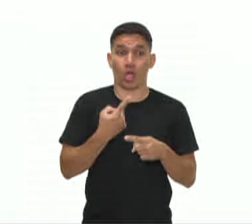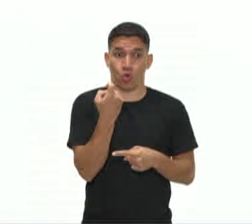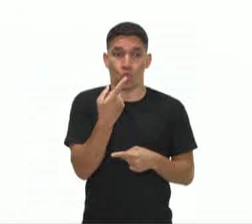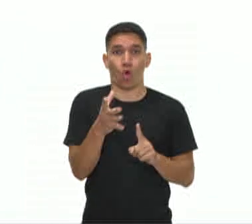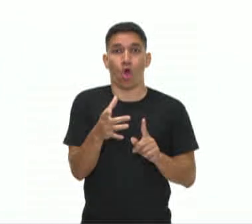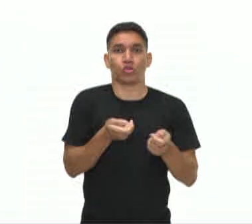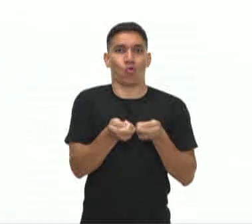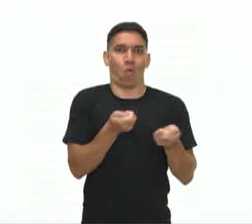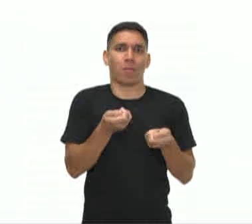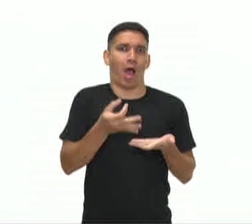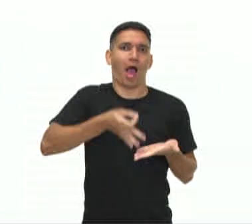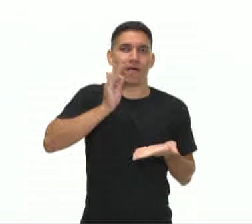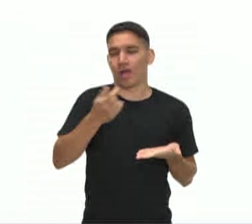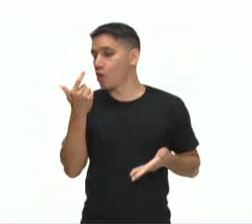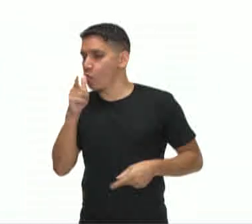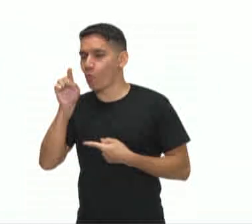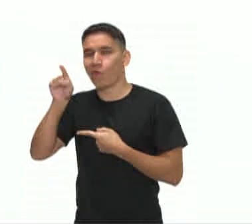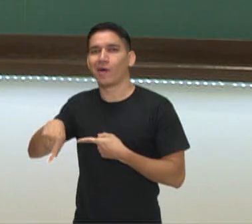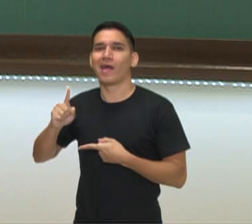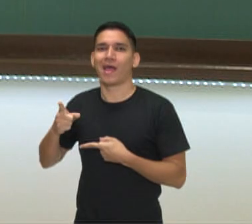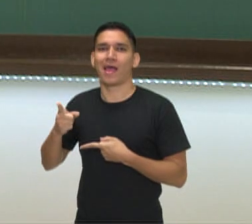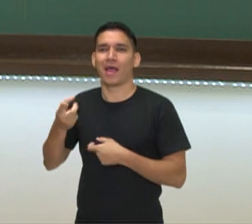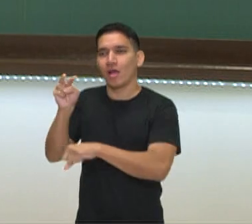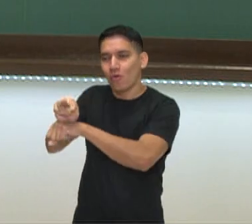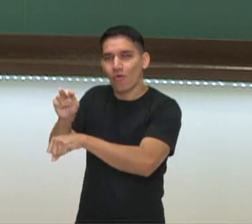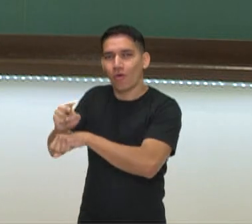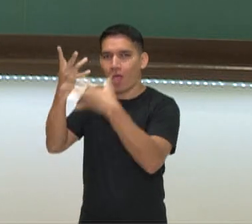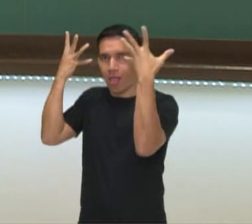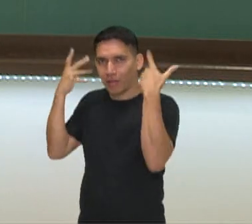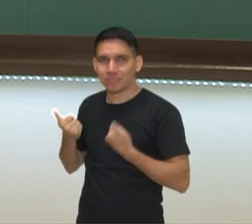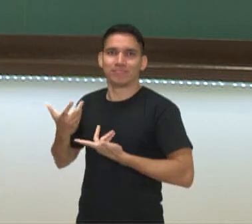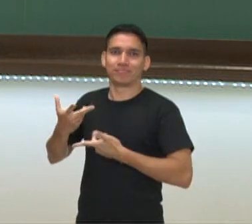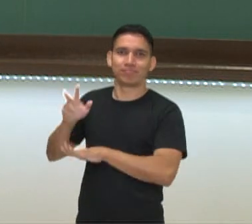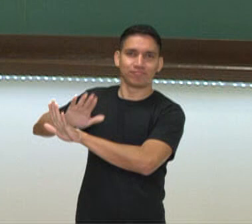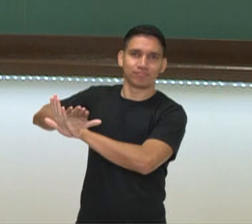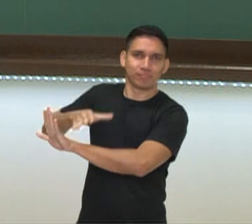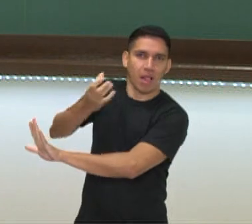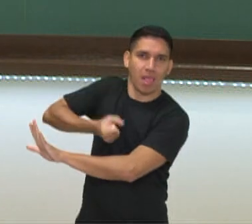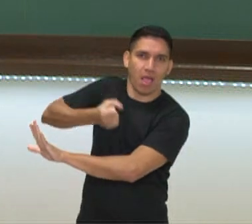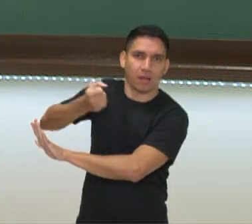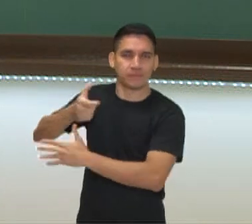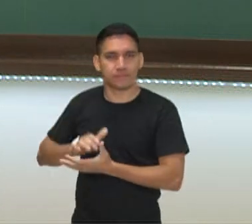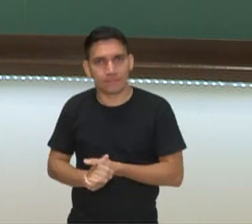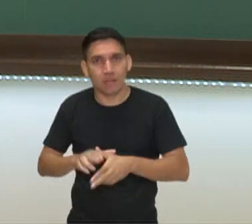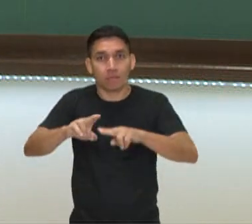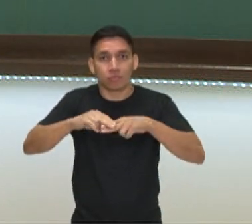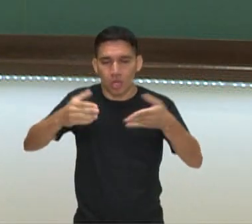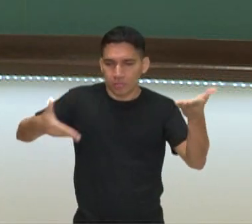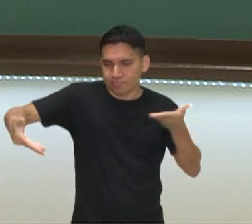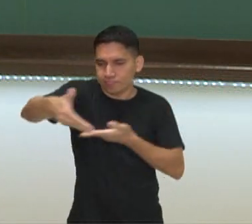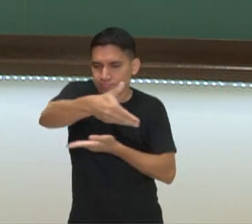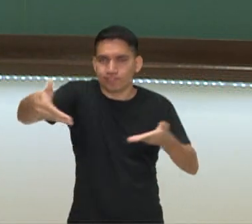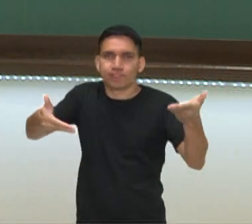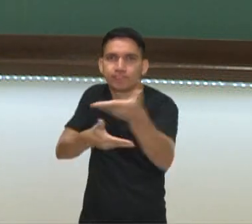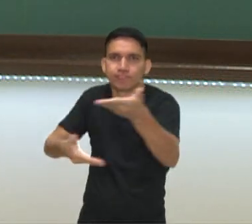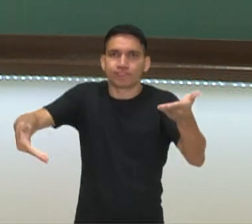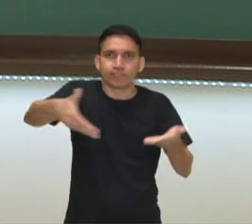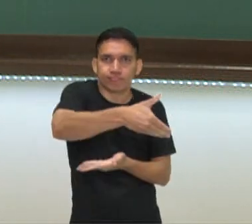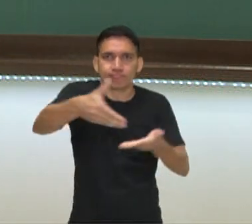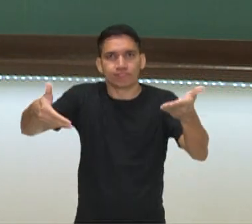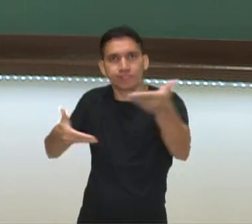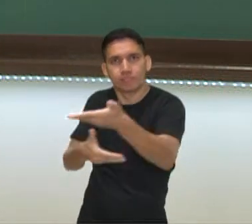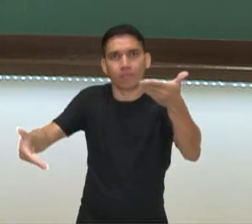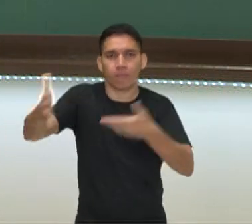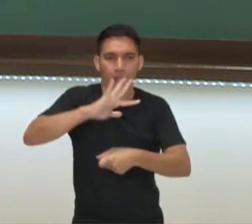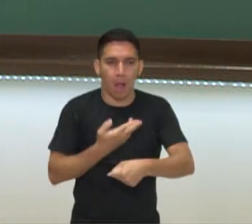outro dominava, digamos assim, a pecuária leiteira, né? E se trocavam, então, sempre, né, alternavam-se no poder e